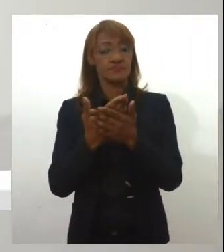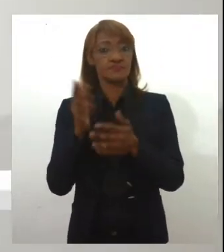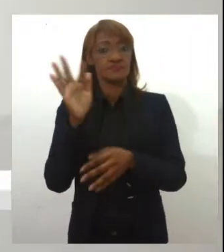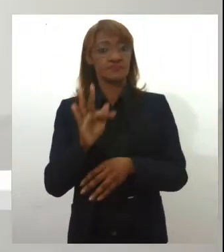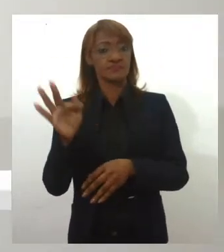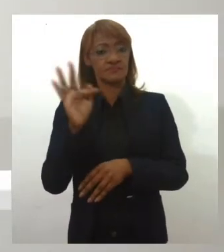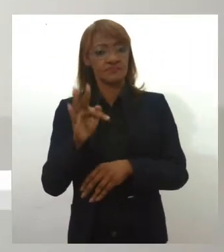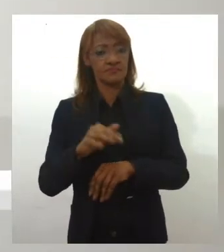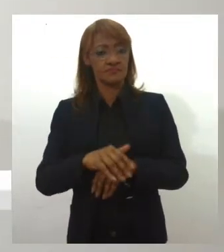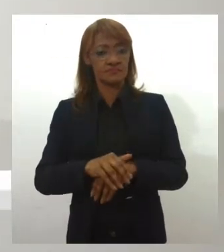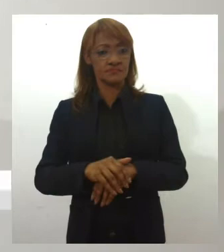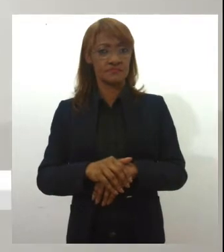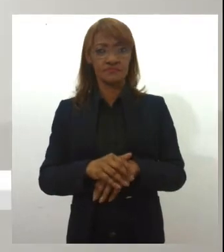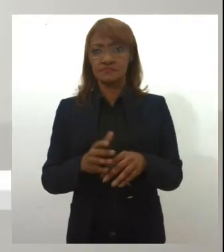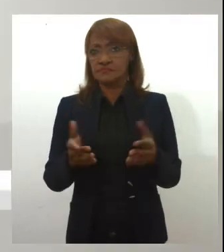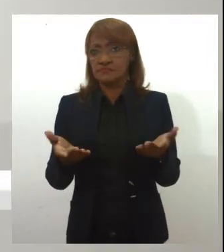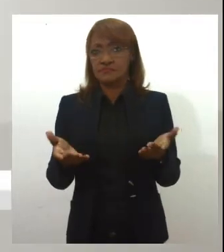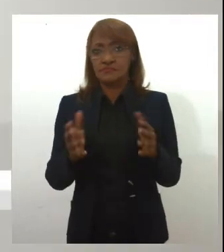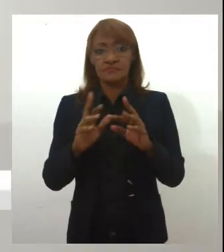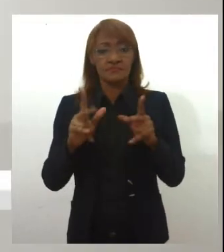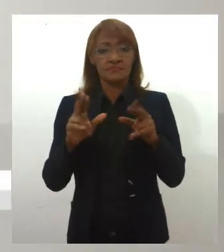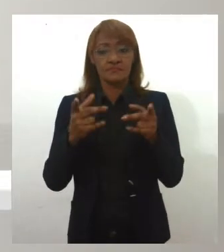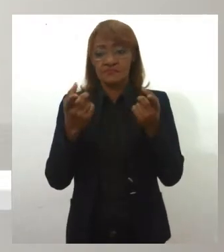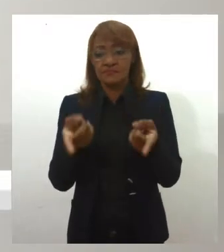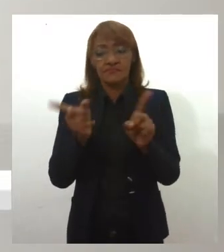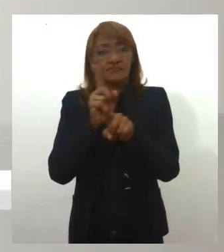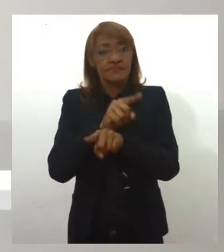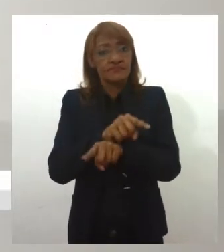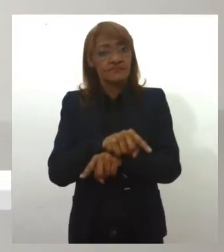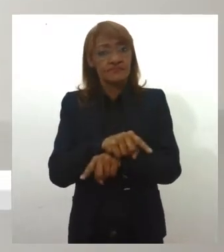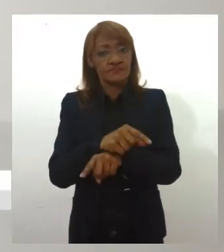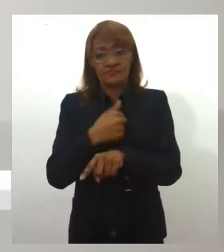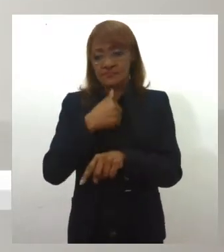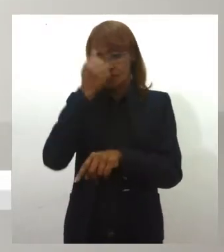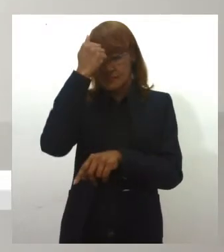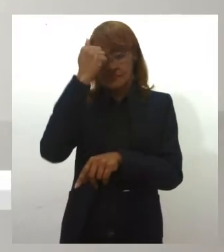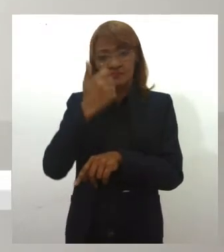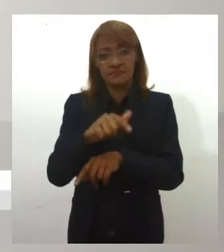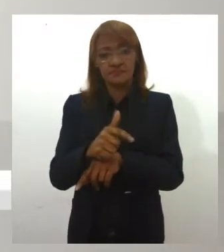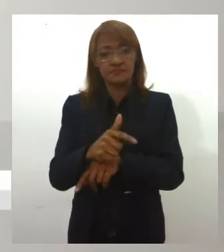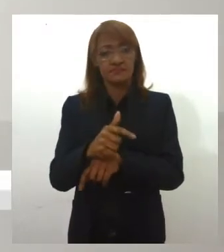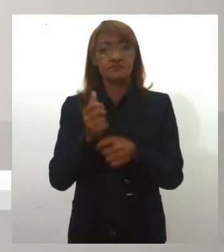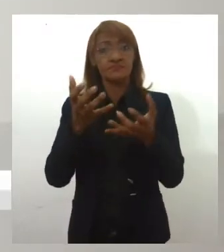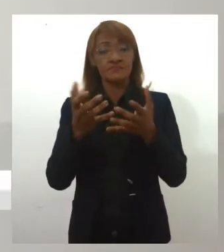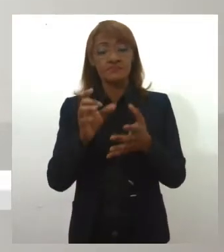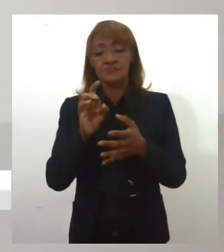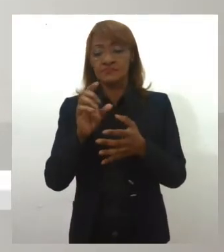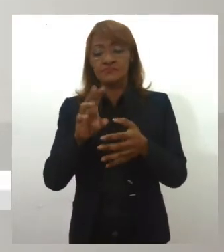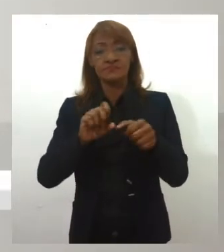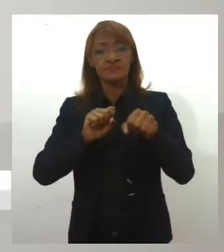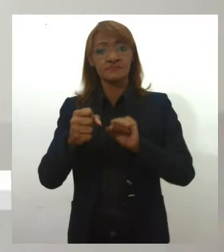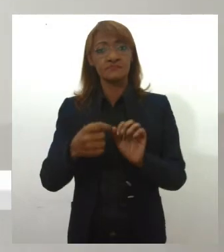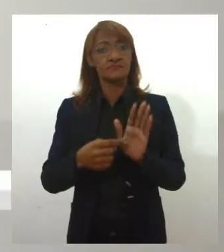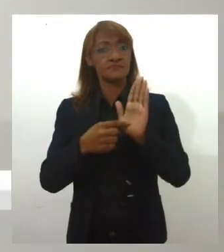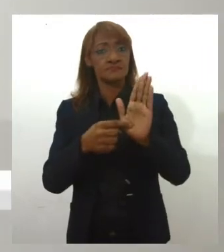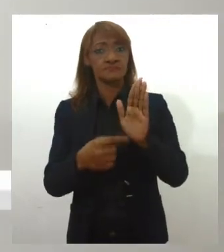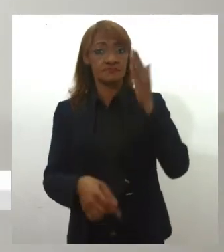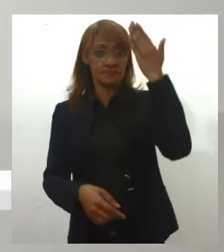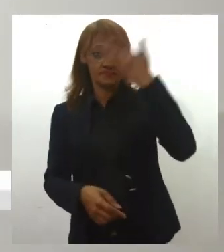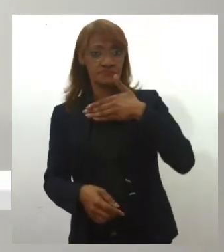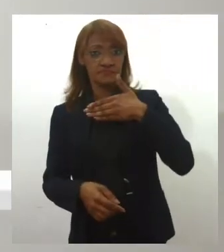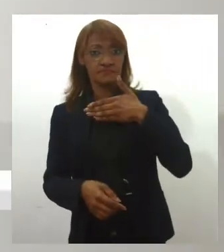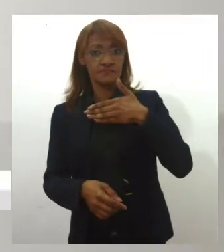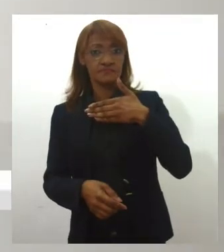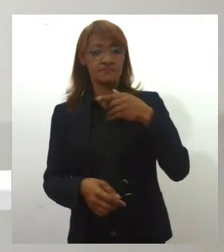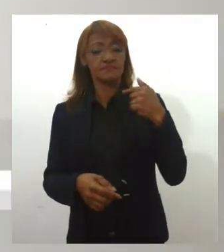afetou em nada na minha trajetória. Pelo contrário, eu terminei querendo um canudo para provar para todos que eu